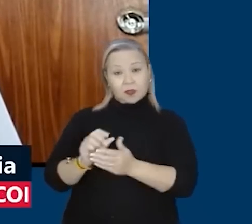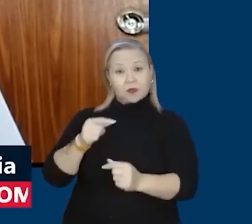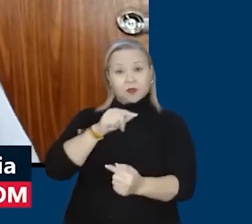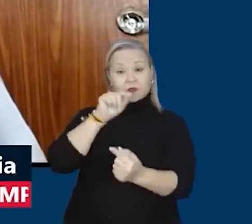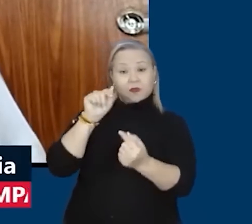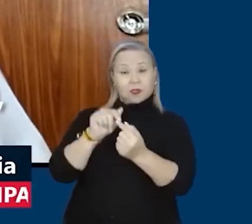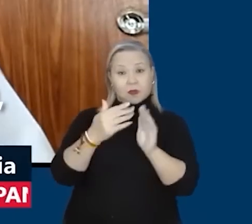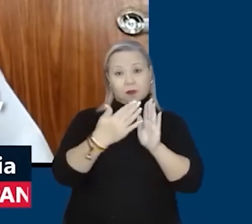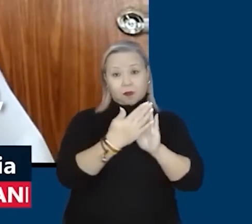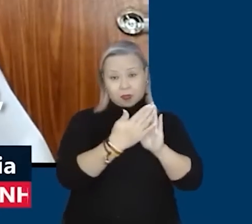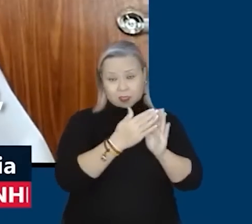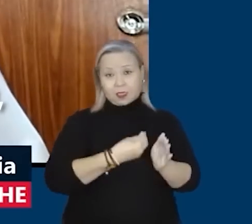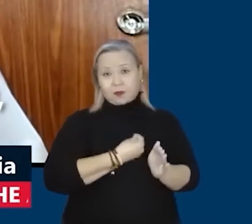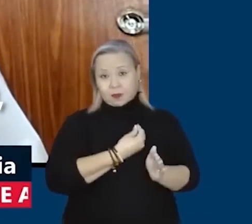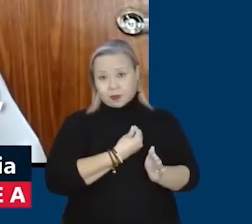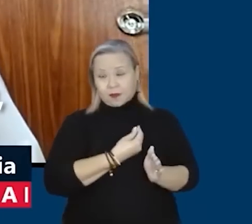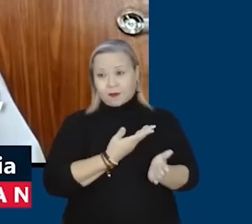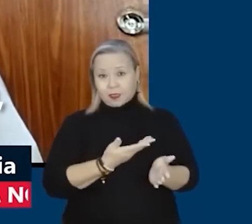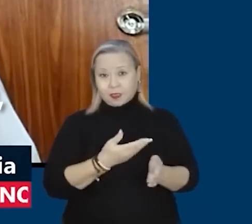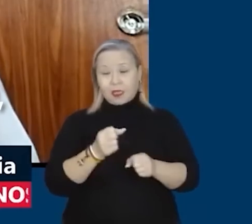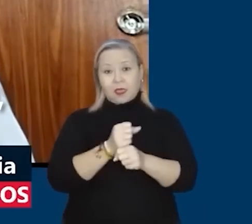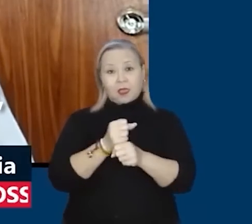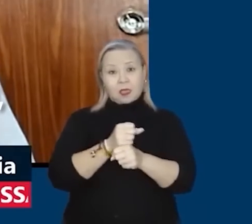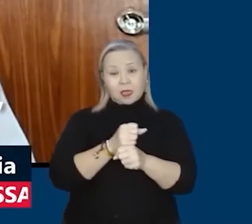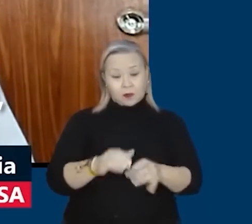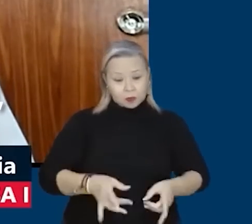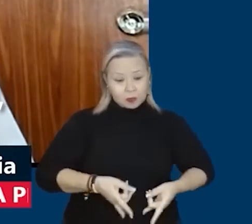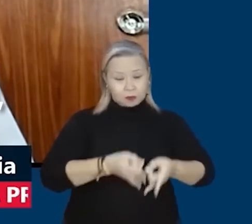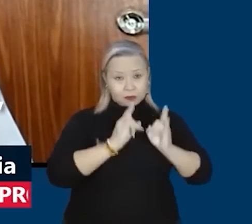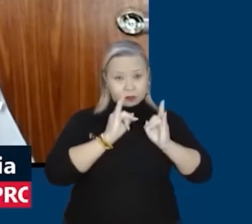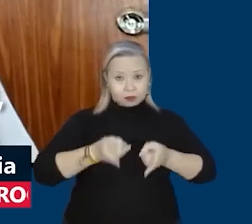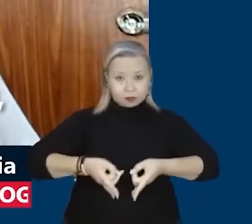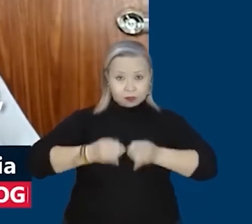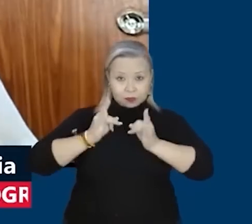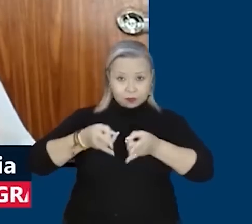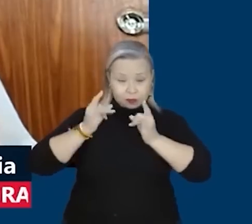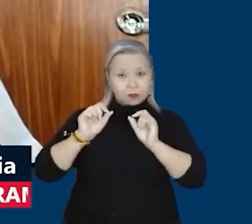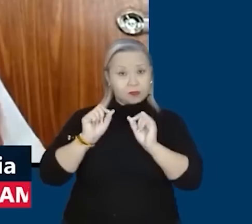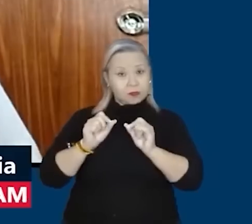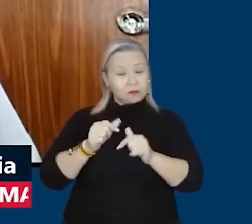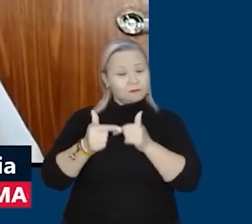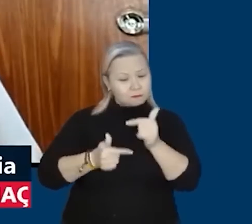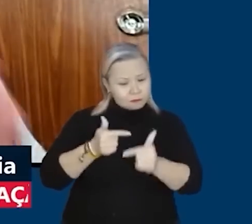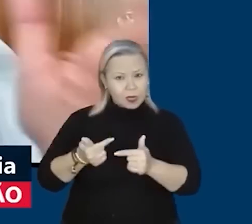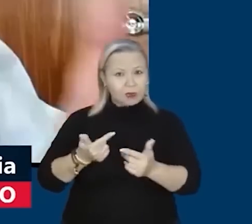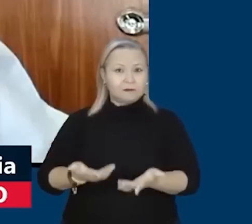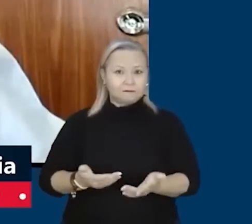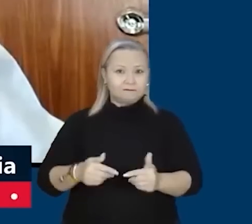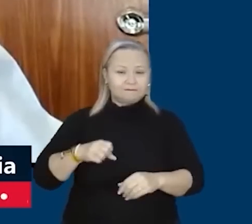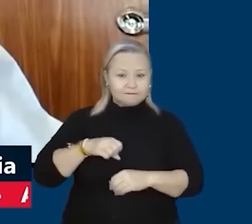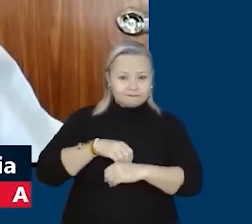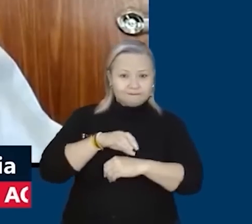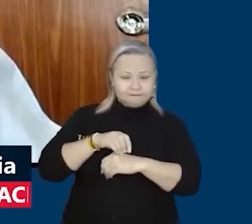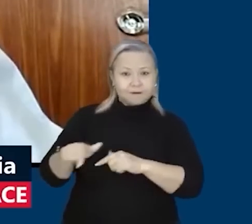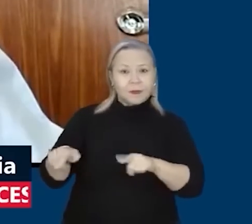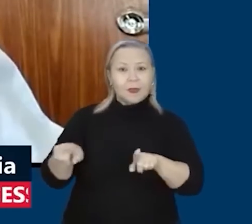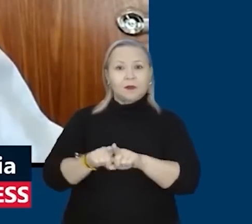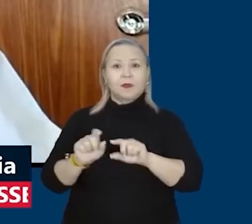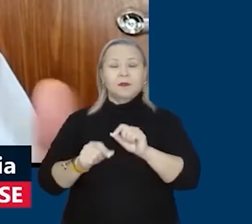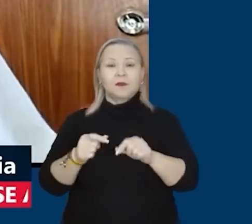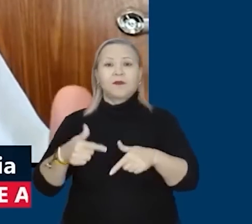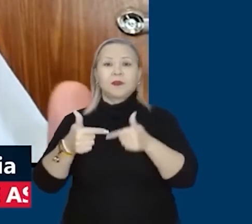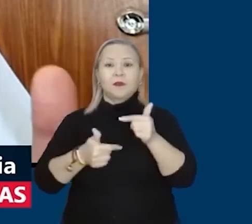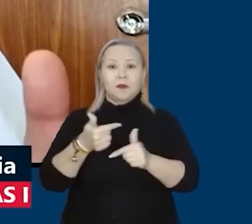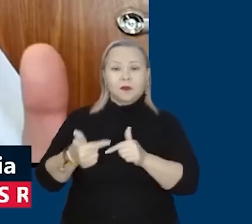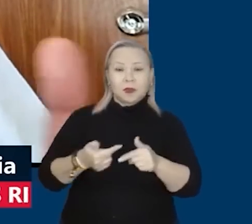Casa Minha Vida e a construção civil têm um efeito multiplicador muito grande. Nós vamos ter, ao mesmo tempo, fazemos um trabalho de inclusão